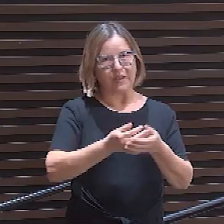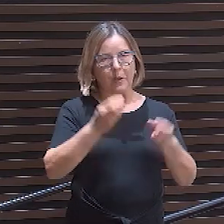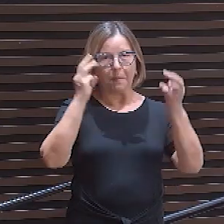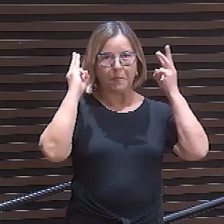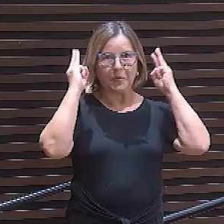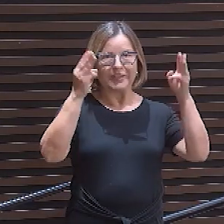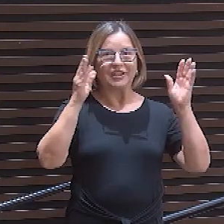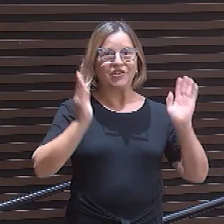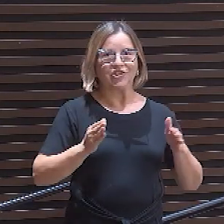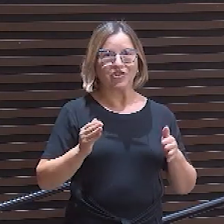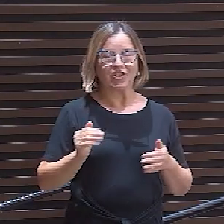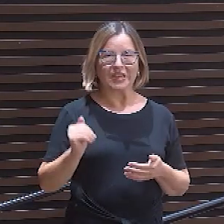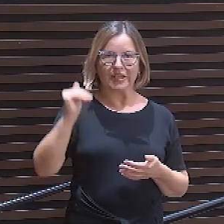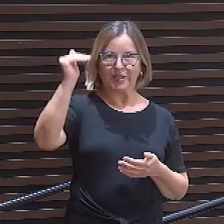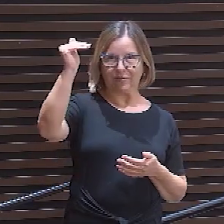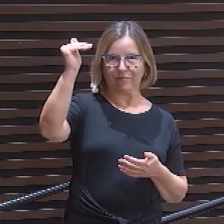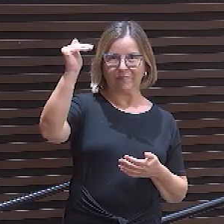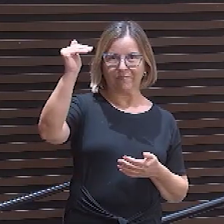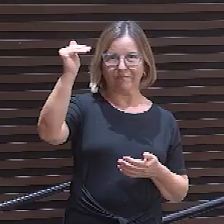homem feito,